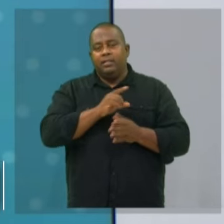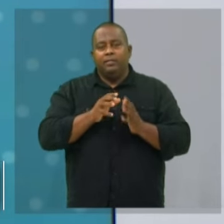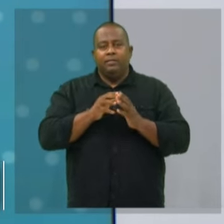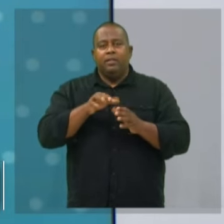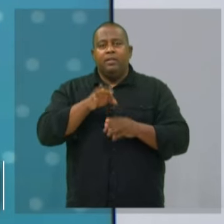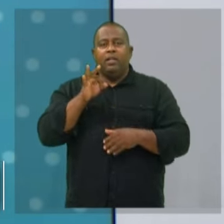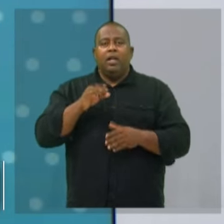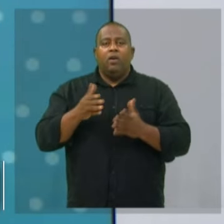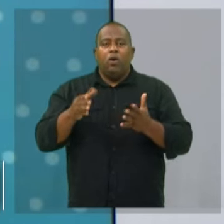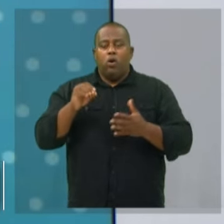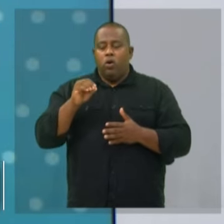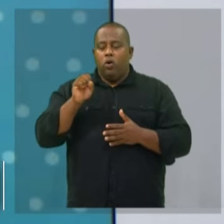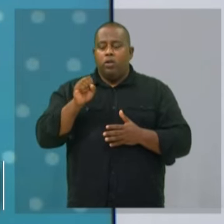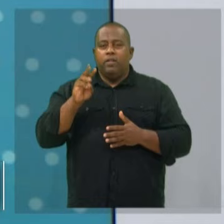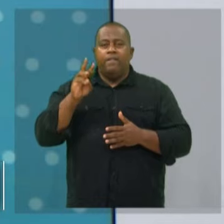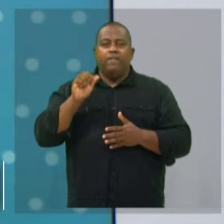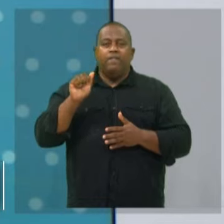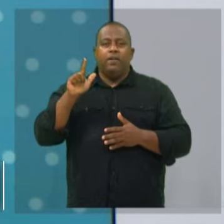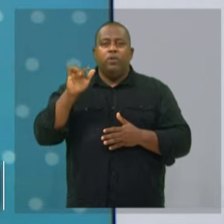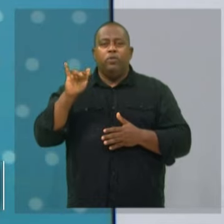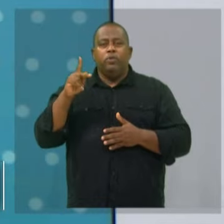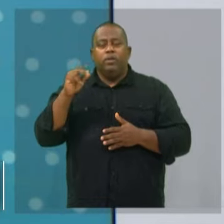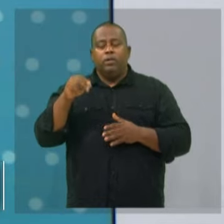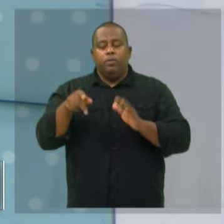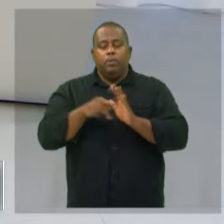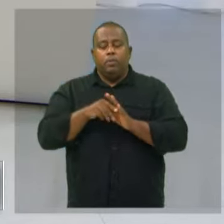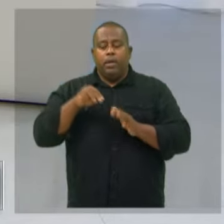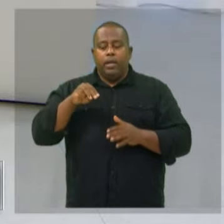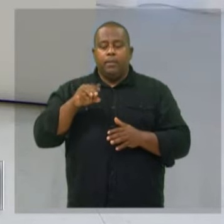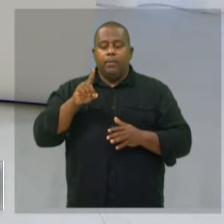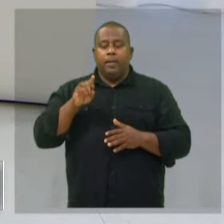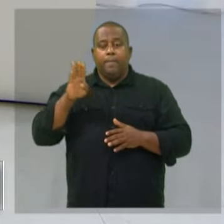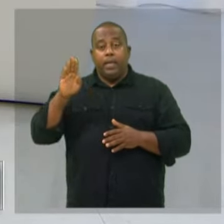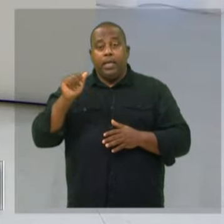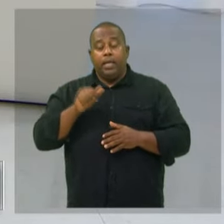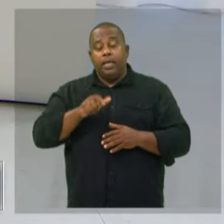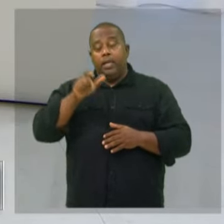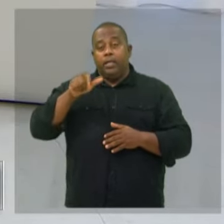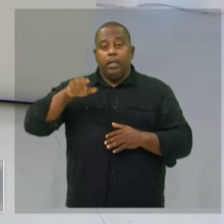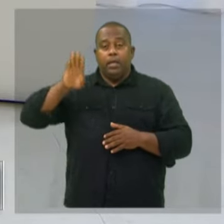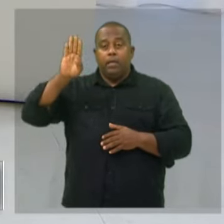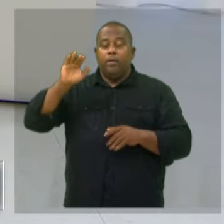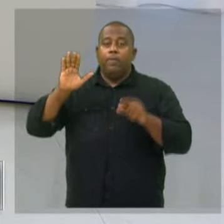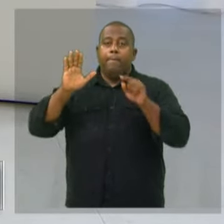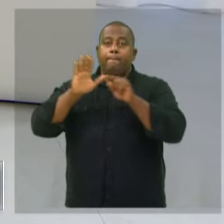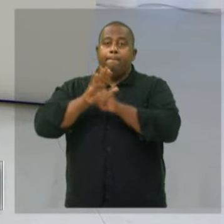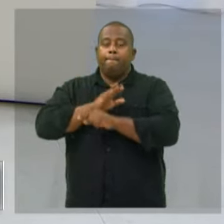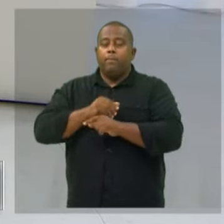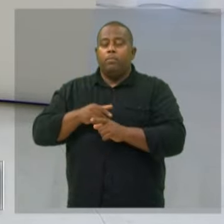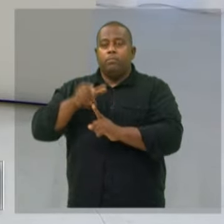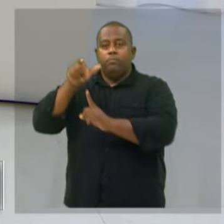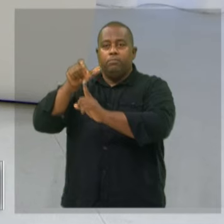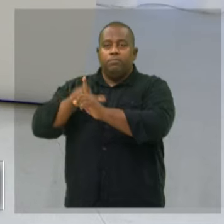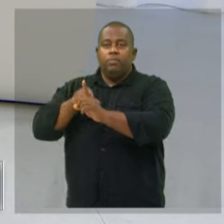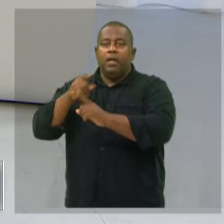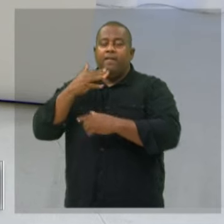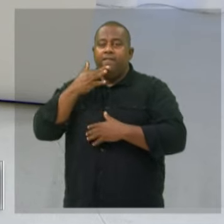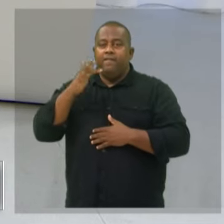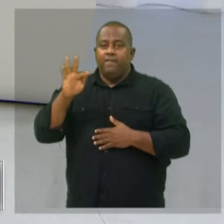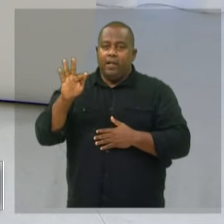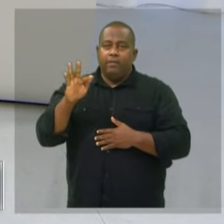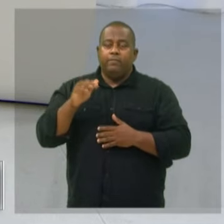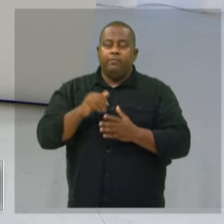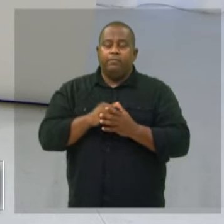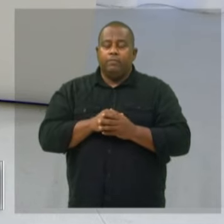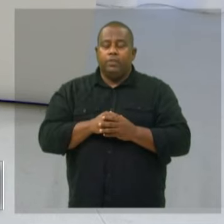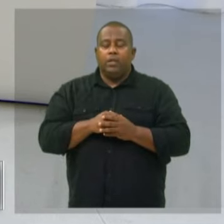o candidato Osvaldinho do MDB então o candidato Osvaldinho perguntará necessariamente ao candidato Flávio de maneira